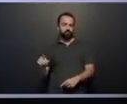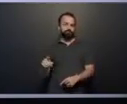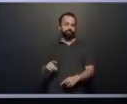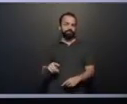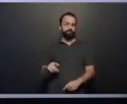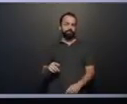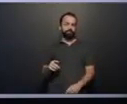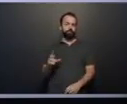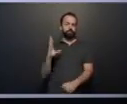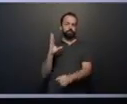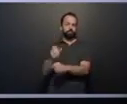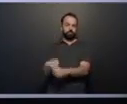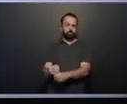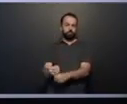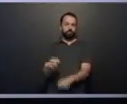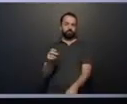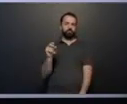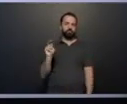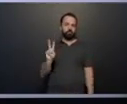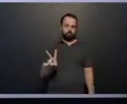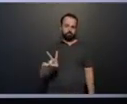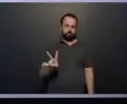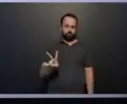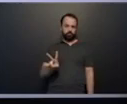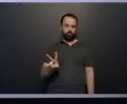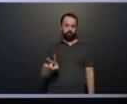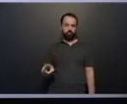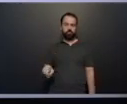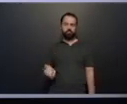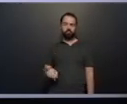1, 1 mais 1, 2.